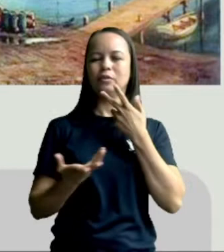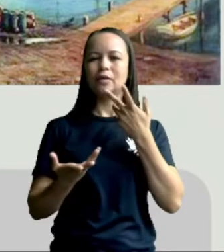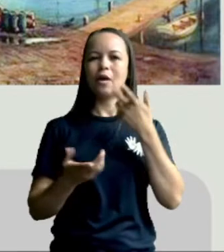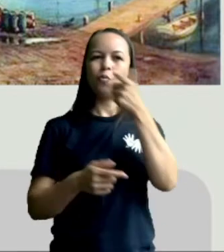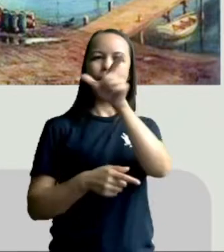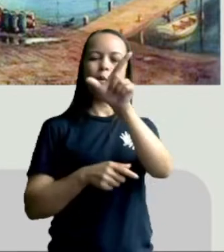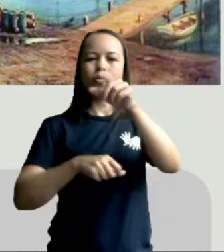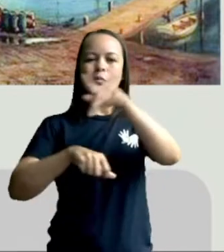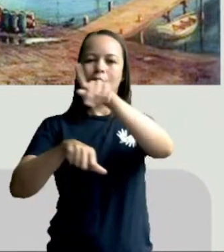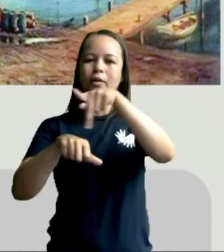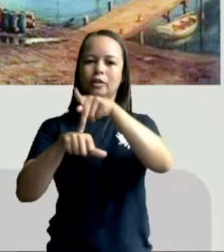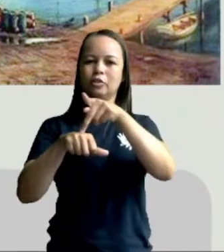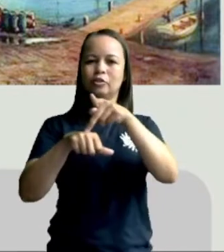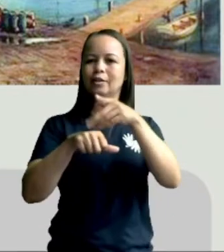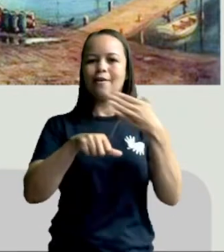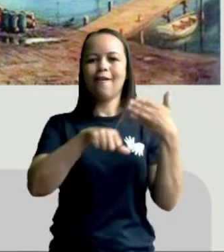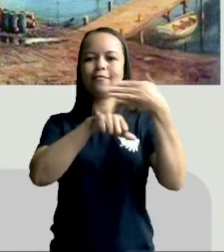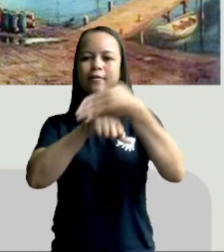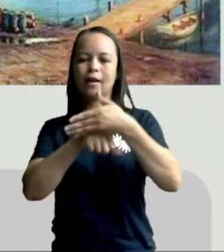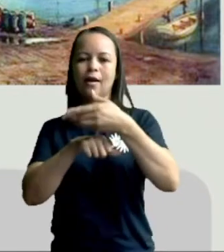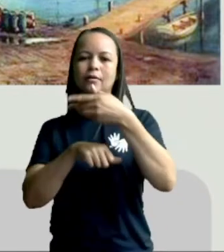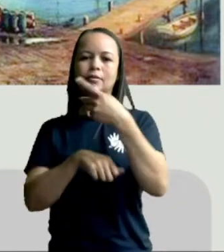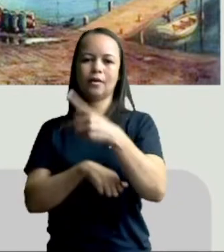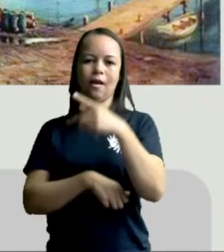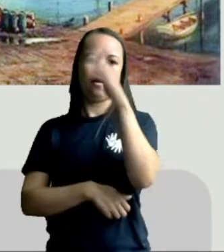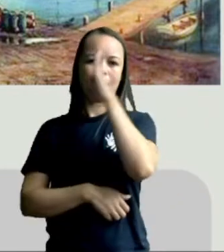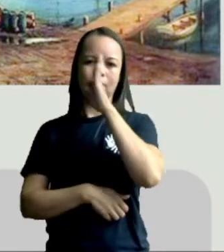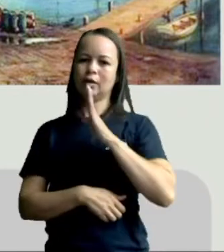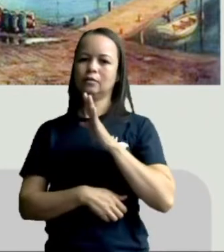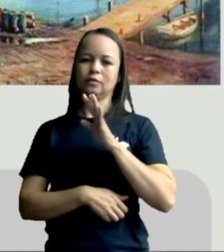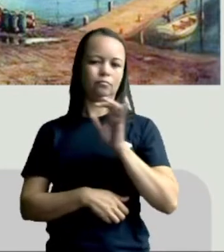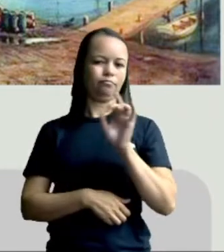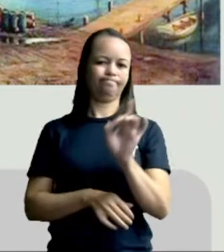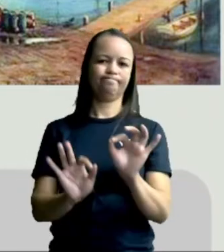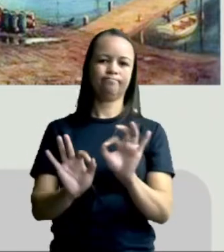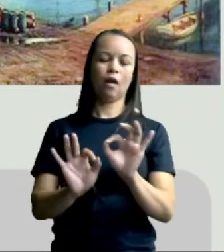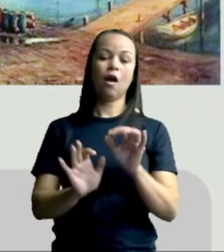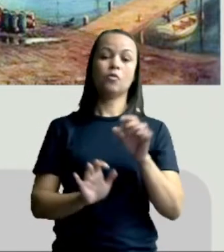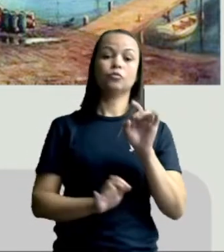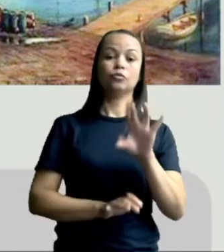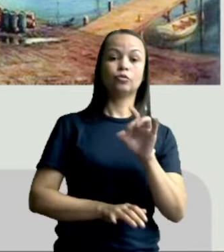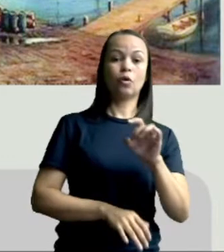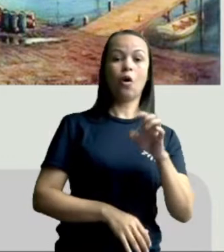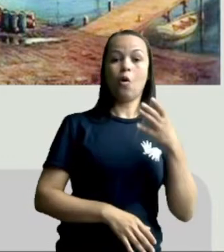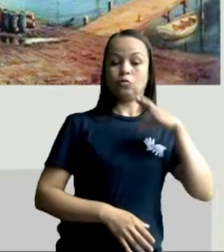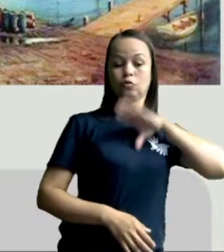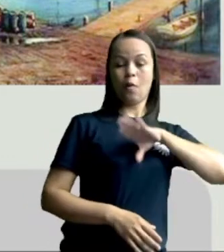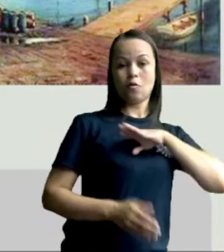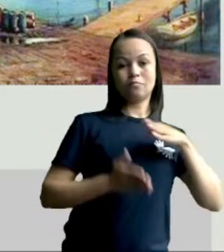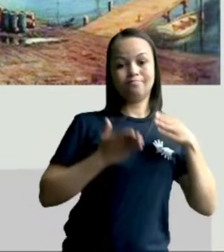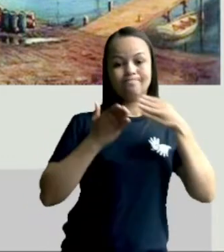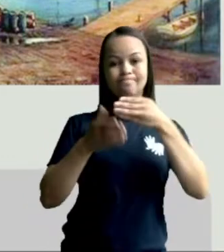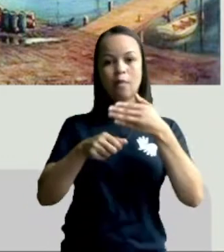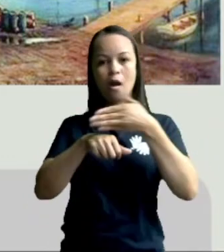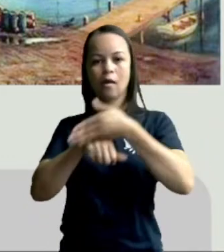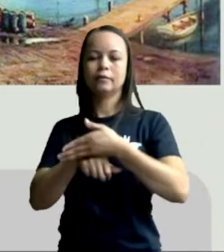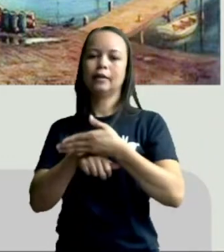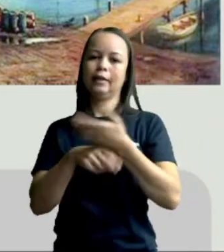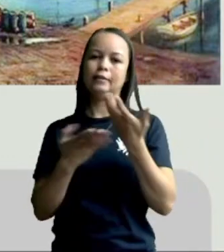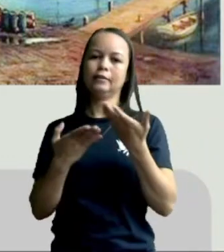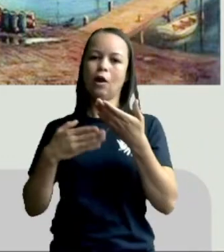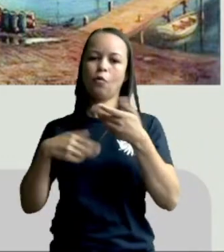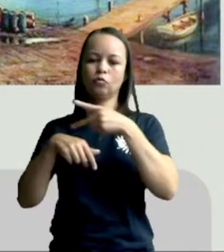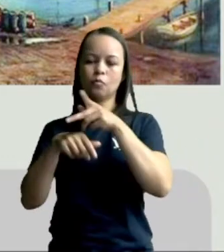país que entrasse aqui no Brasil, tá? Só os portugueses. Então, quer dizer que os portos eram fechados para outros